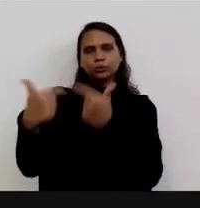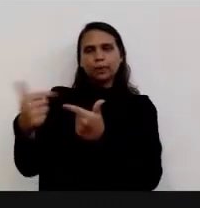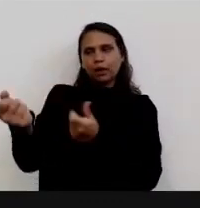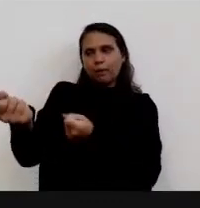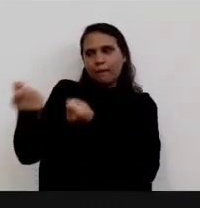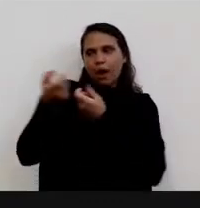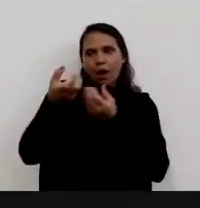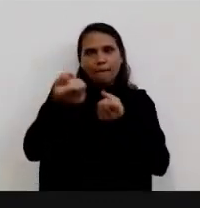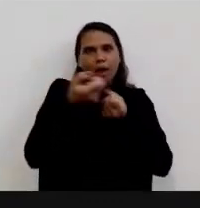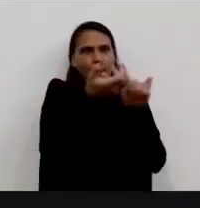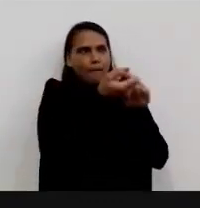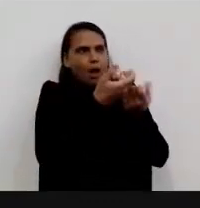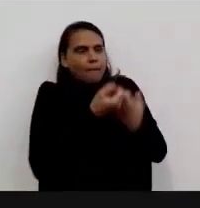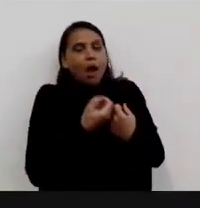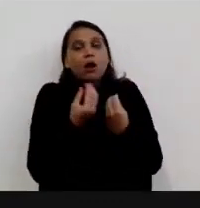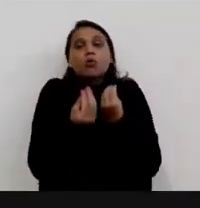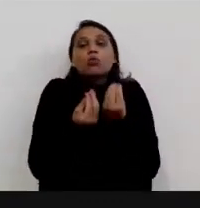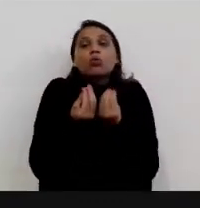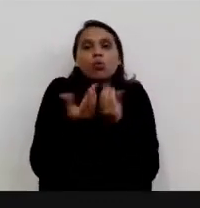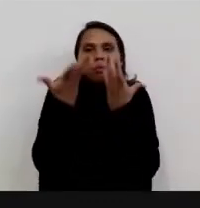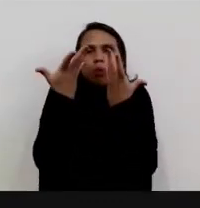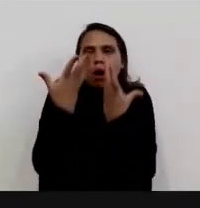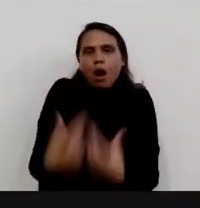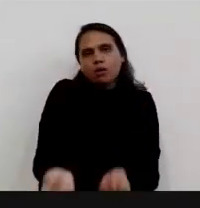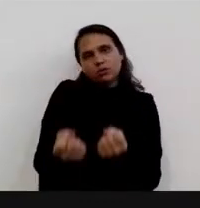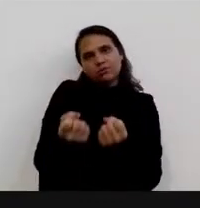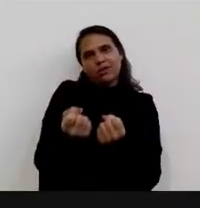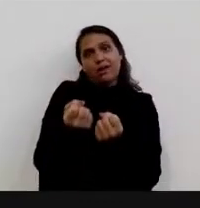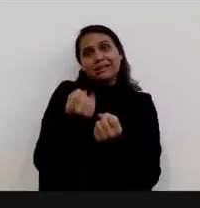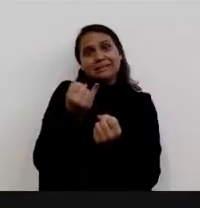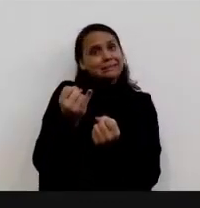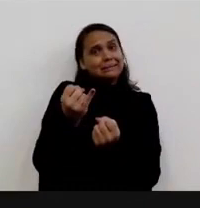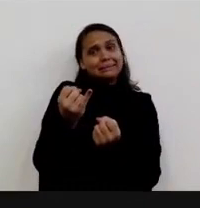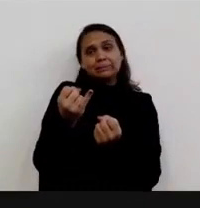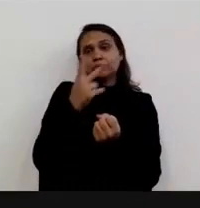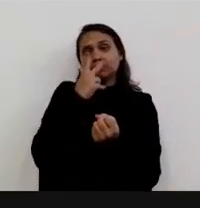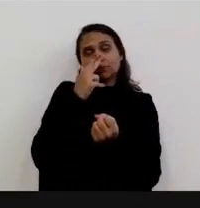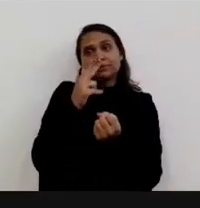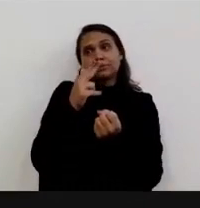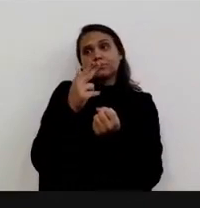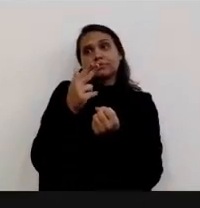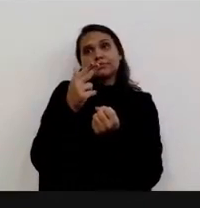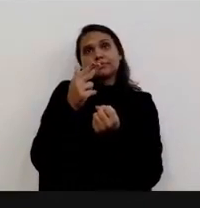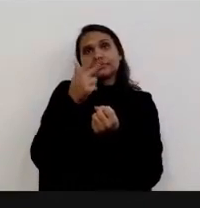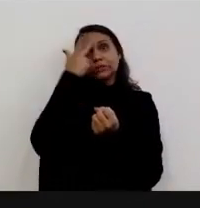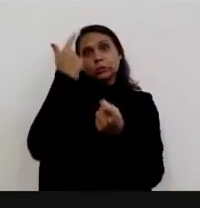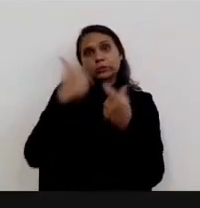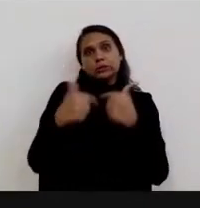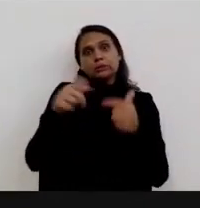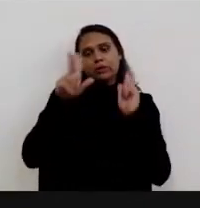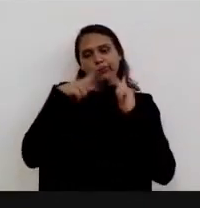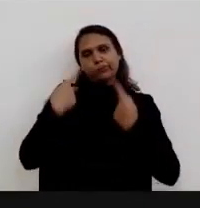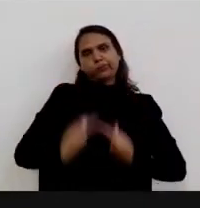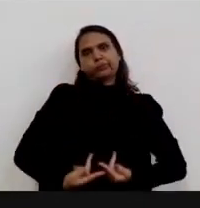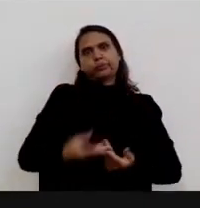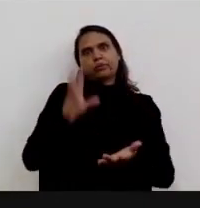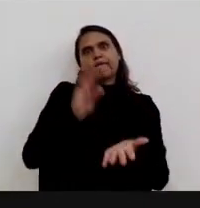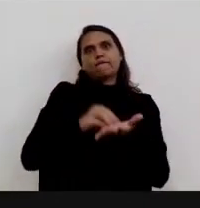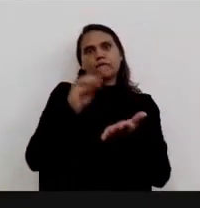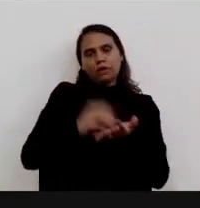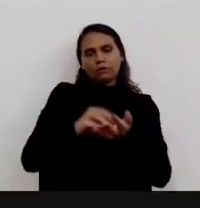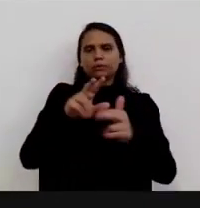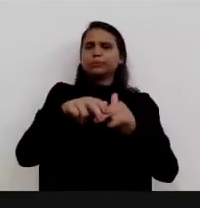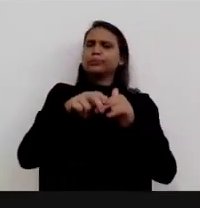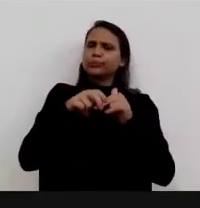como é que nós conseguiríamos atender isso com cada vez menos recursos humanos? A solução que nós encontramos foi aplicar cada